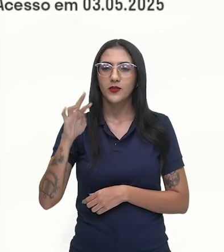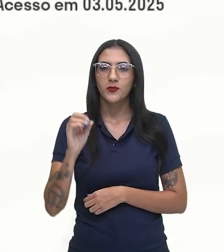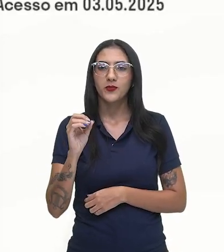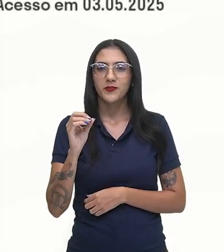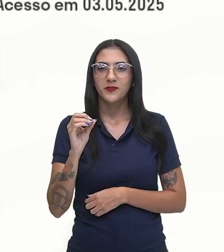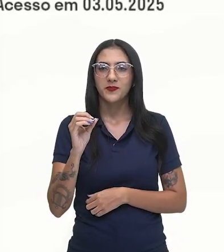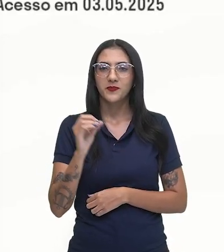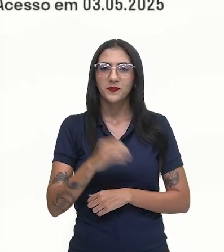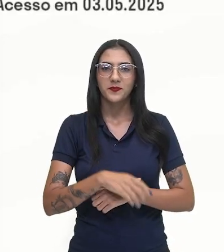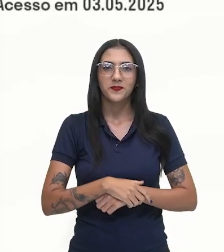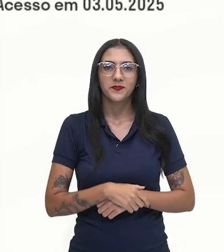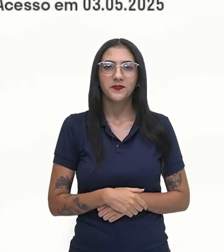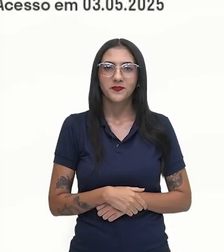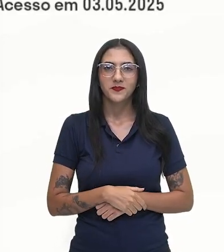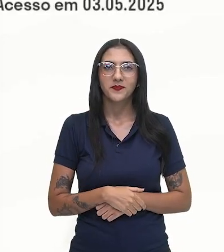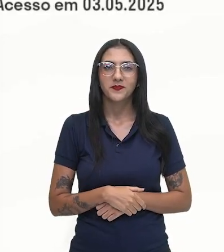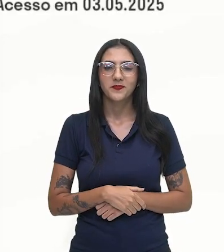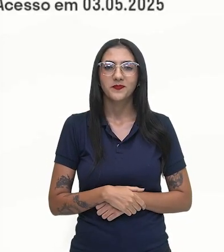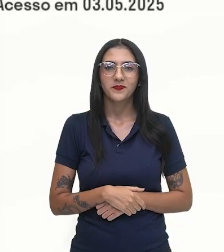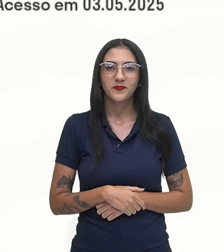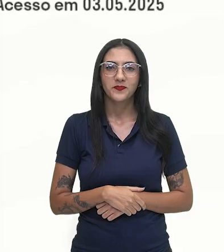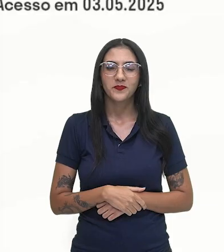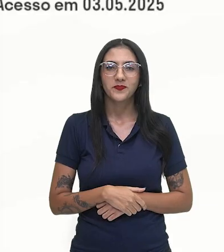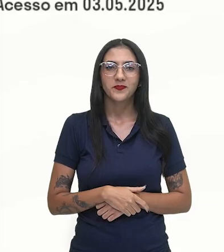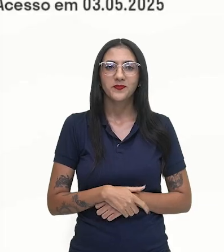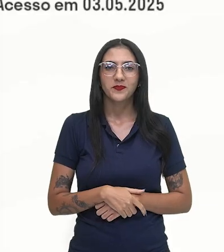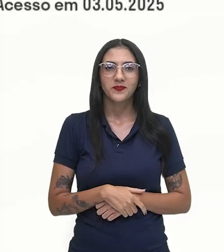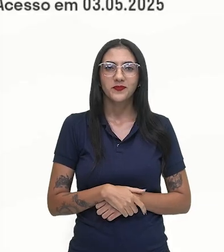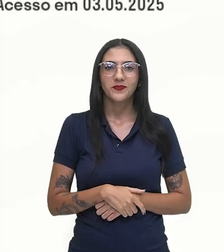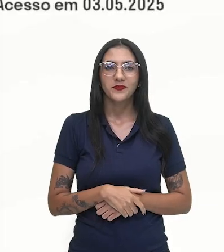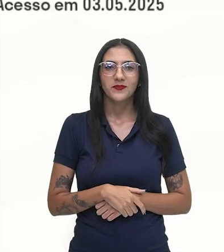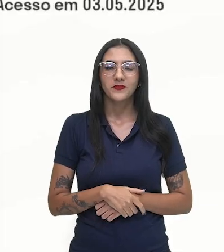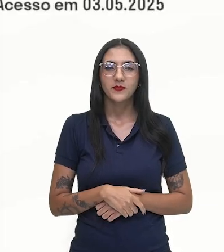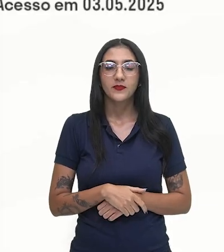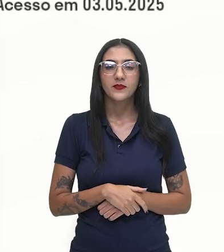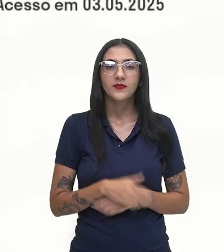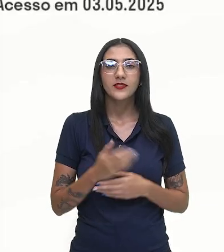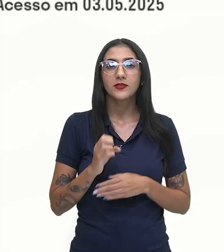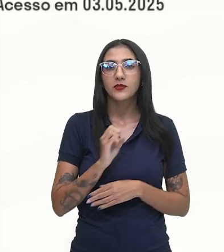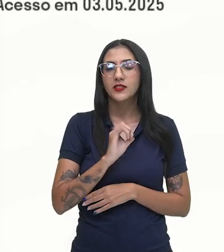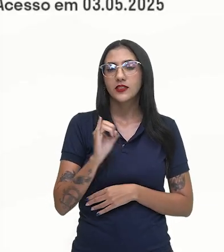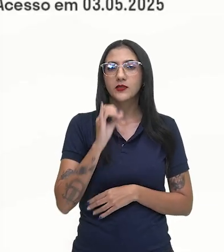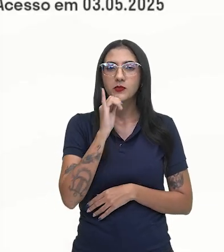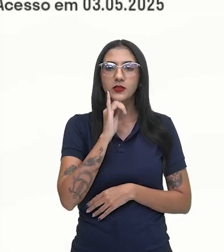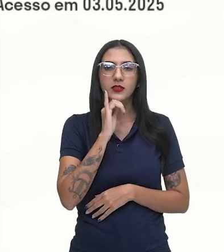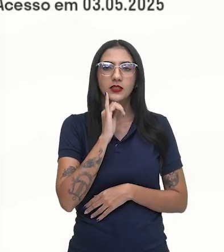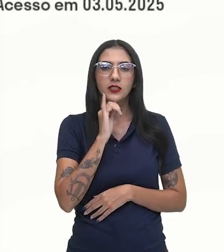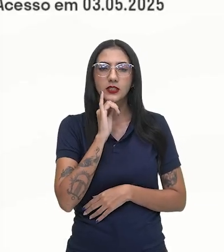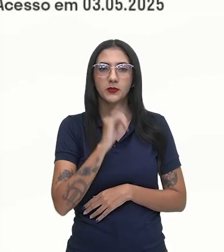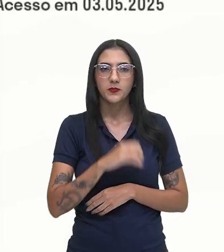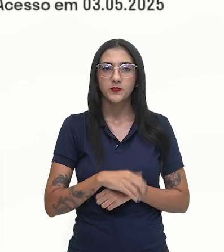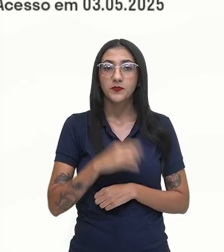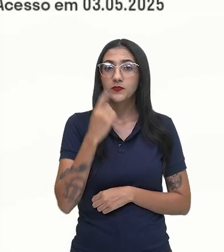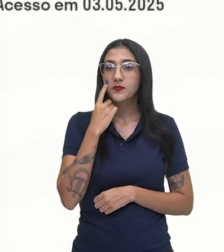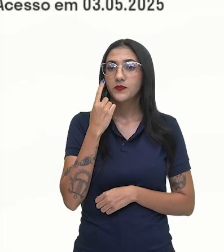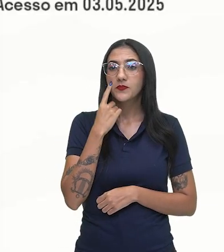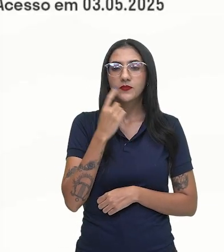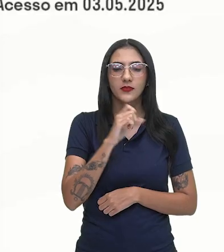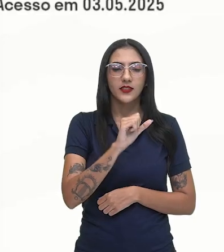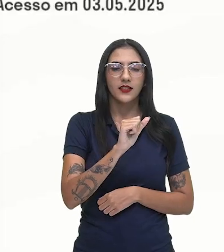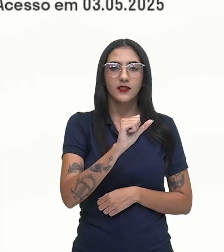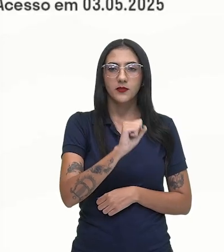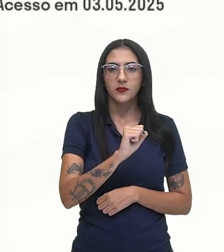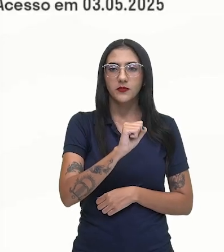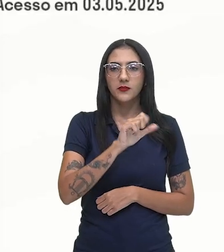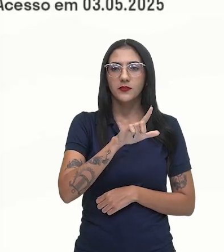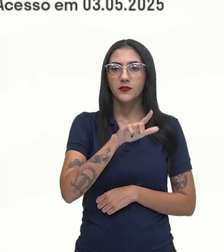ok? Então, quando eu vou falar aqui, né, eu vou falar assim, ó. Tão, nós temos aqui o adjetivo